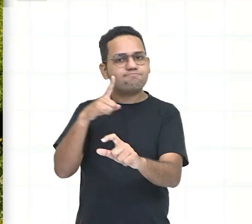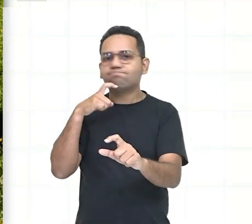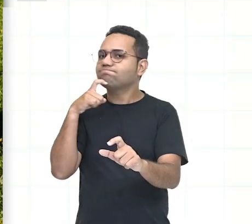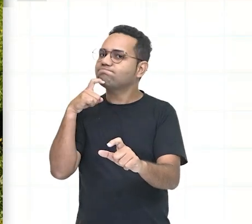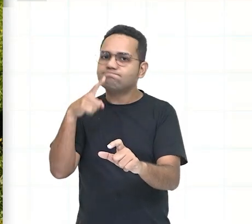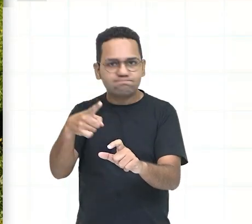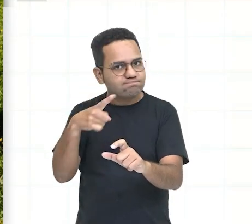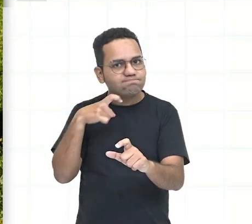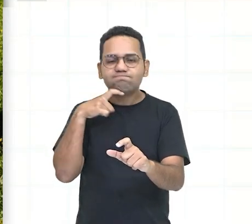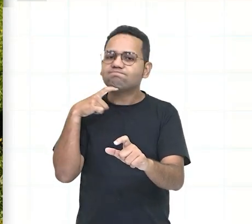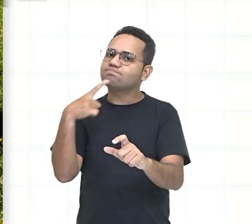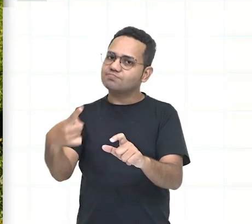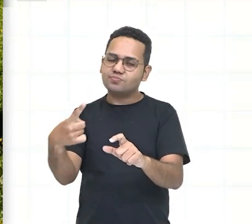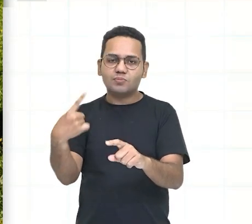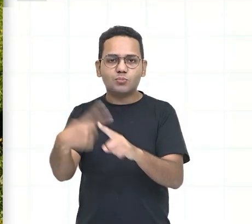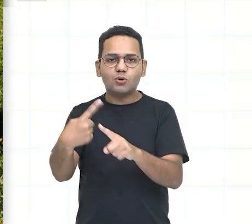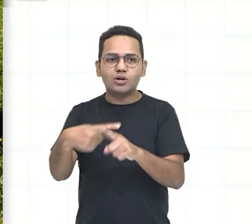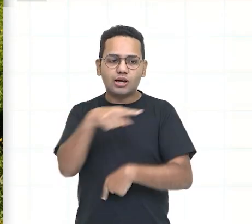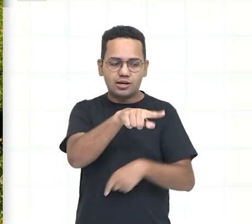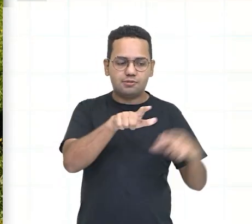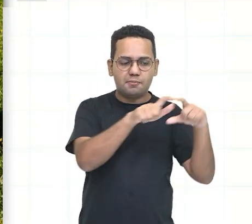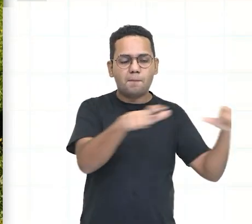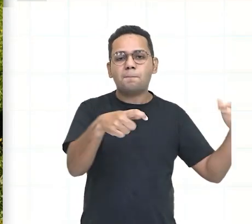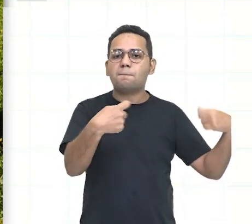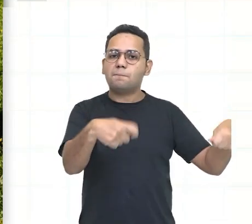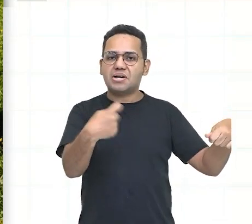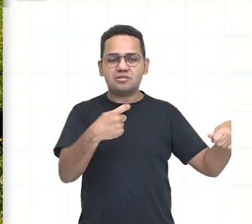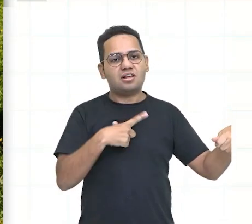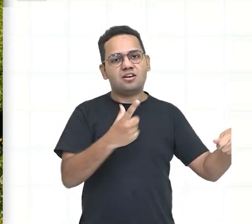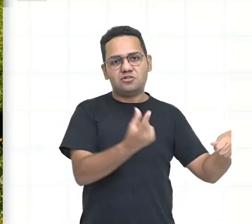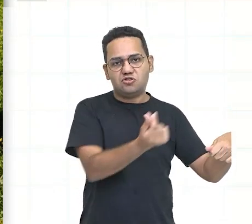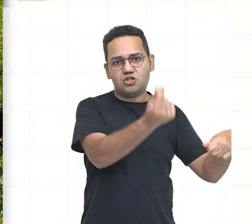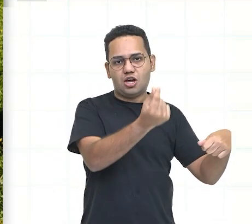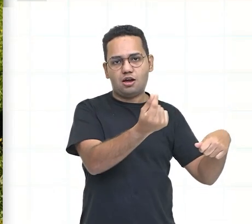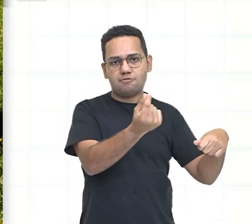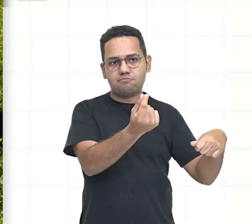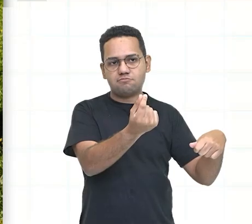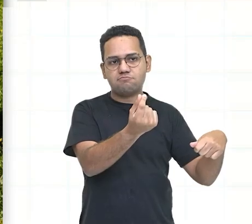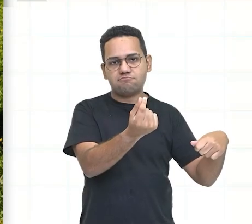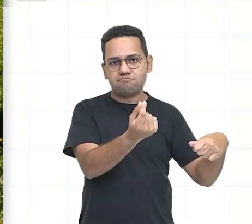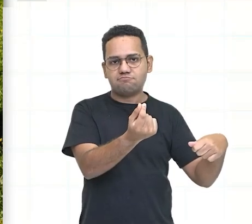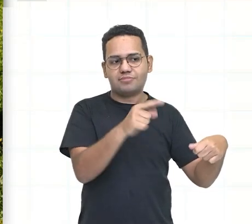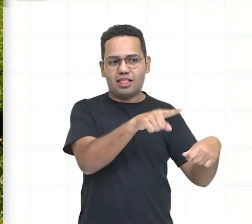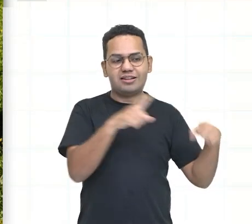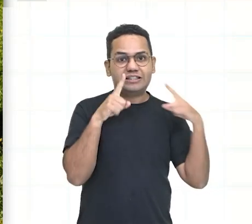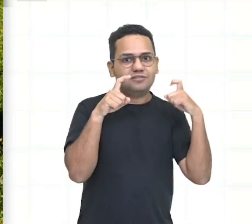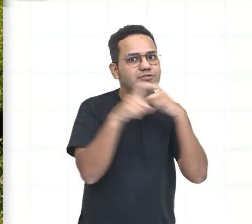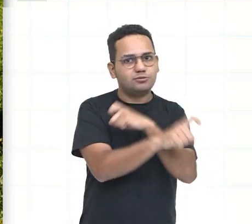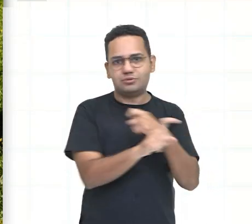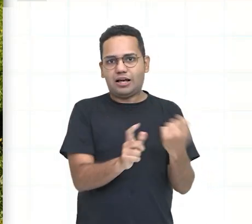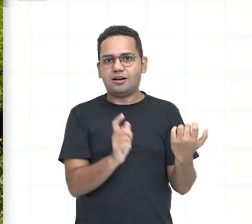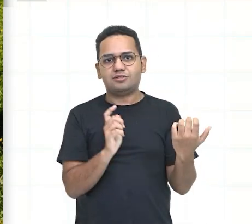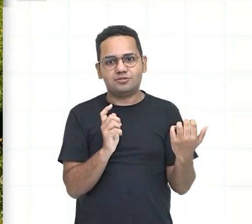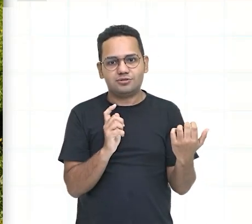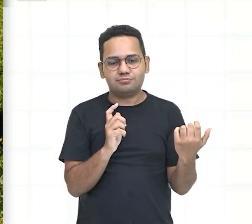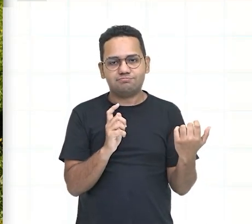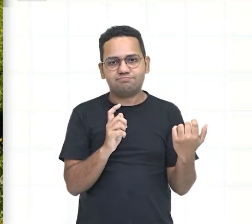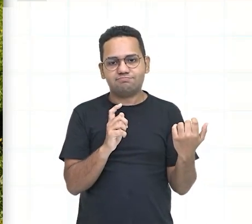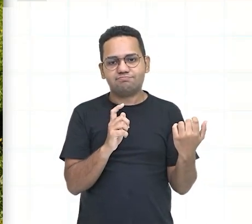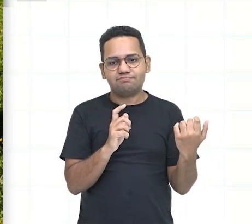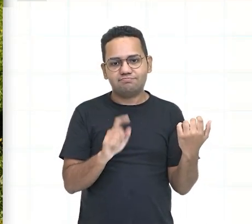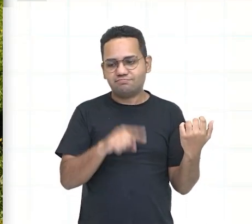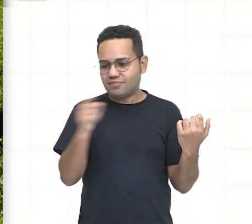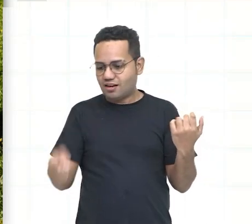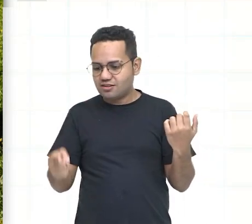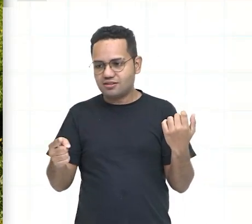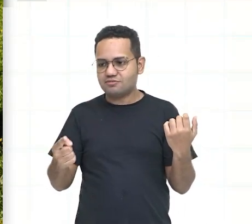concretizar, porque eu preciso da primeira, que é ficar milionário. Então, já é uma dificuldade. Ela não vai acontecer. A segunda